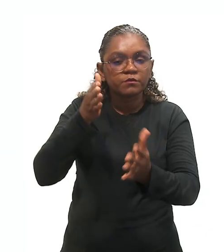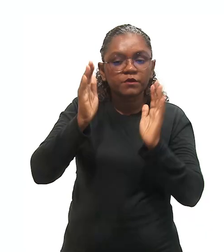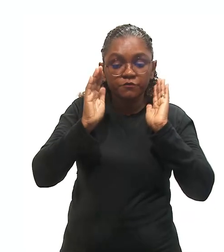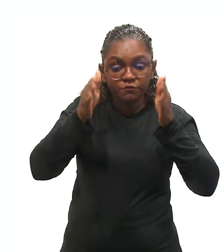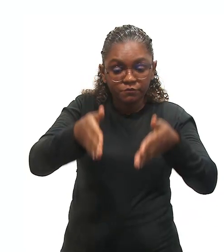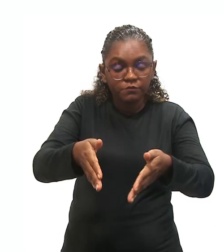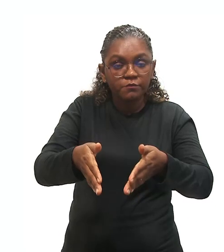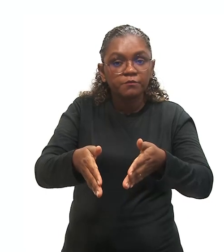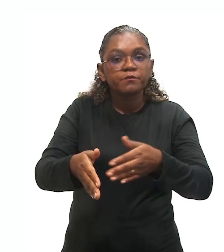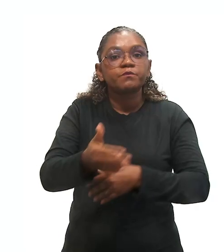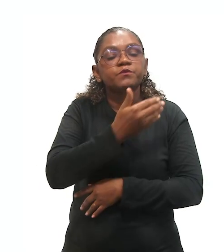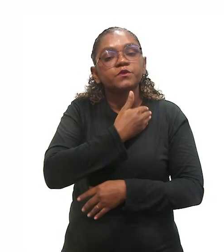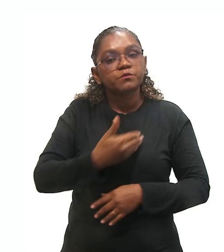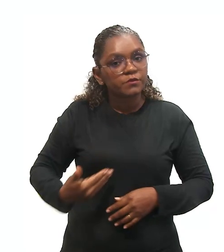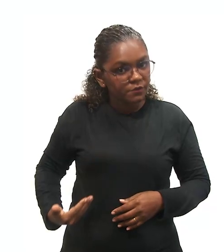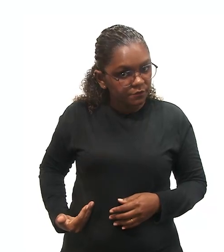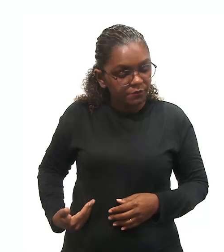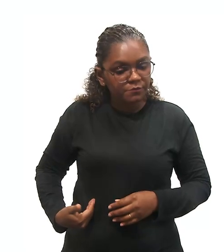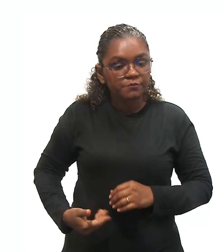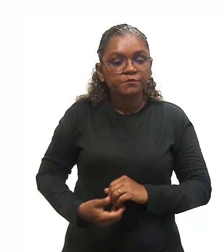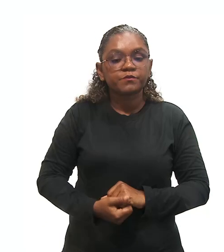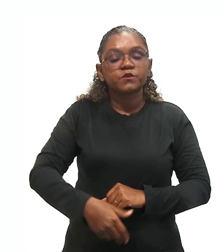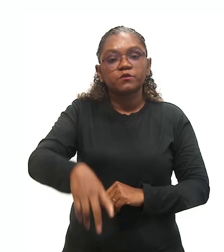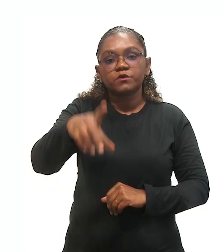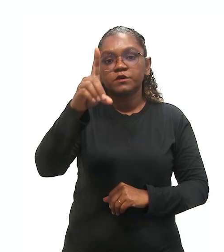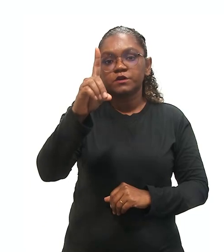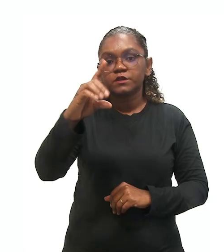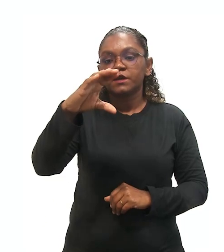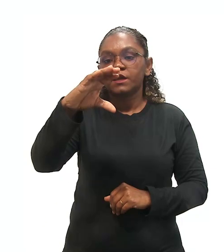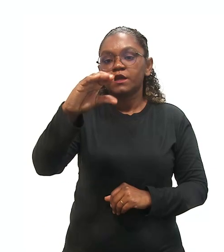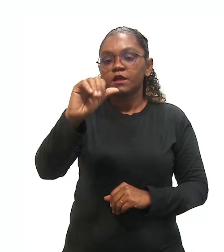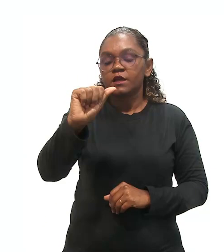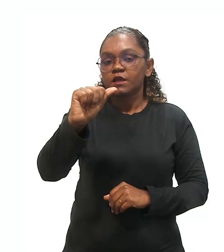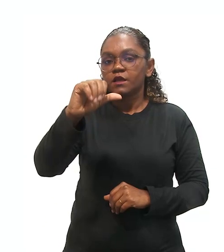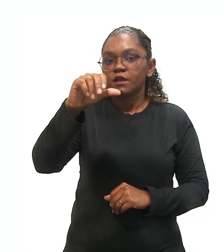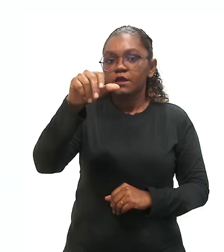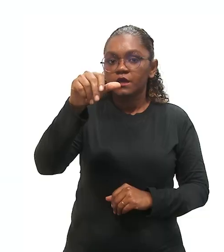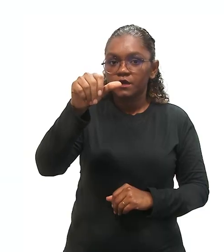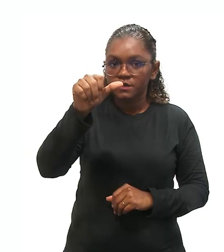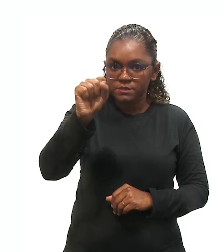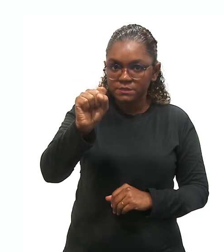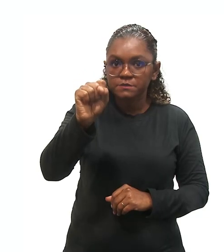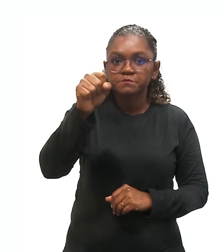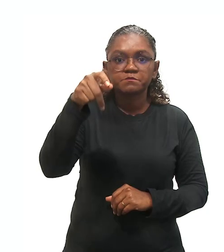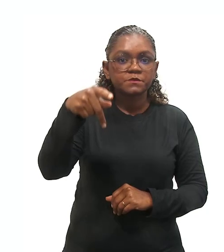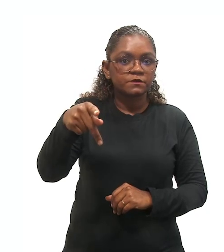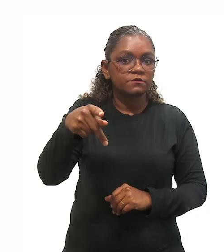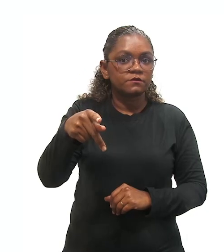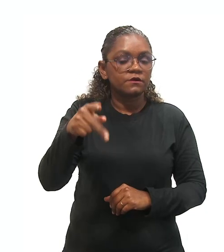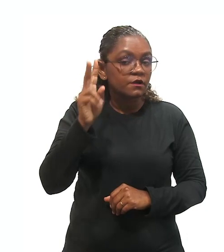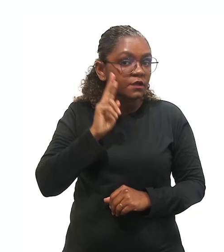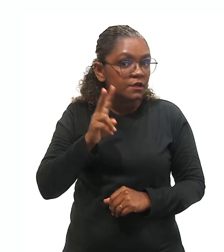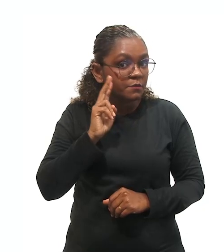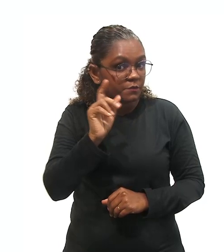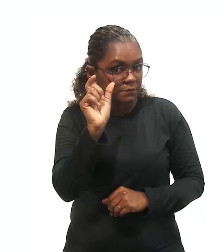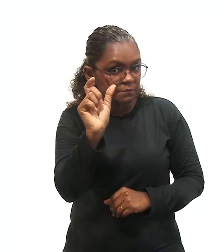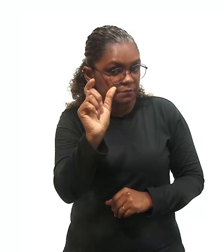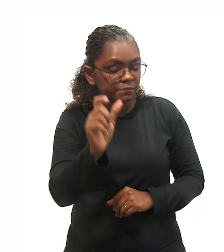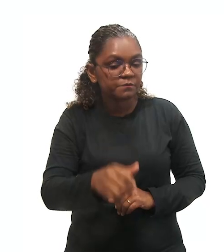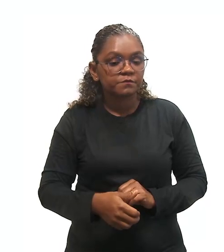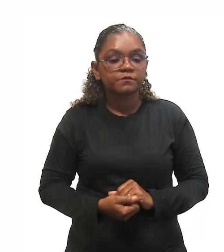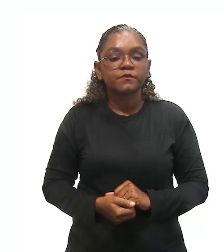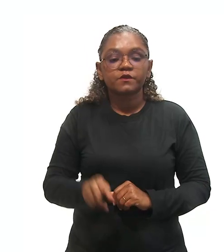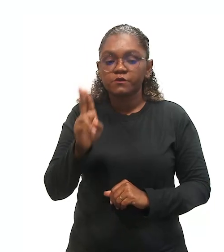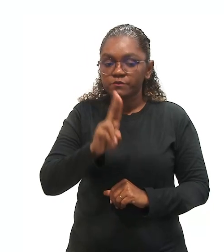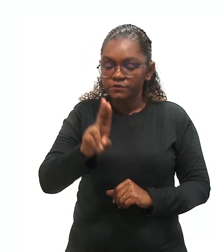público, DCASP, lembra o PCASP e o DCASP, vamos utilizar bastante, tá bom? E